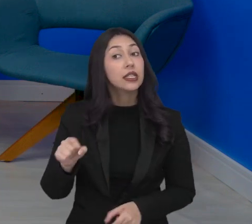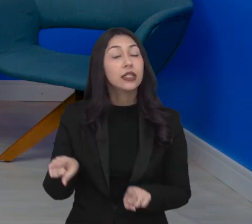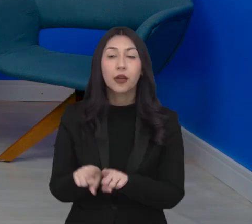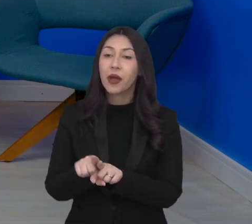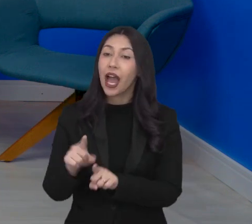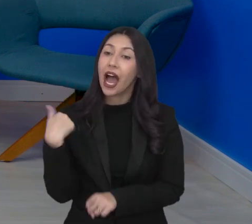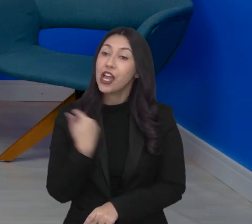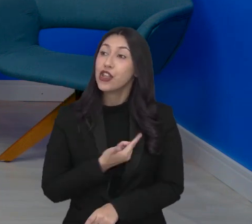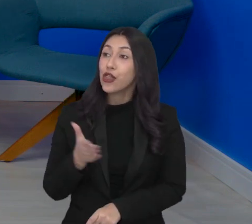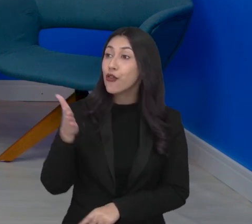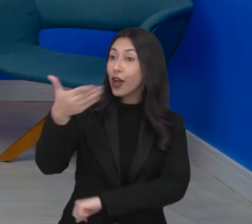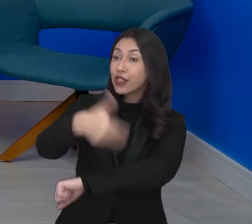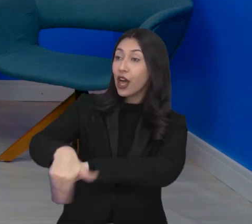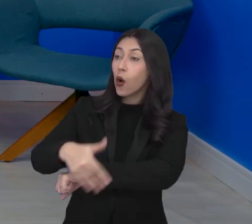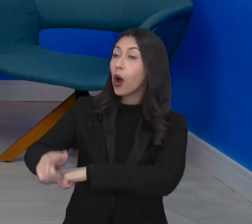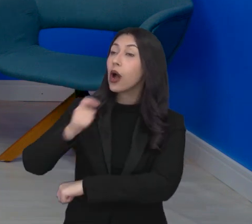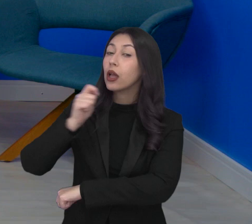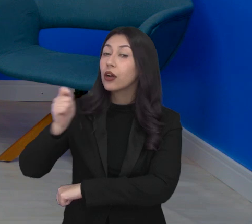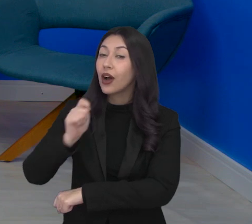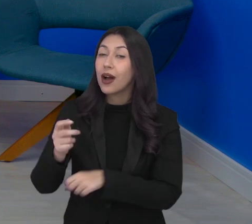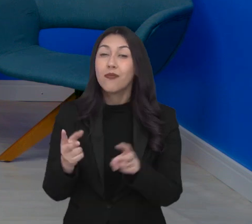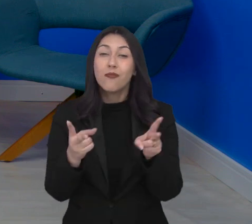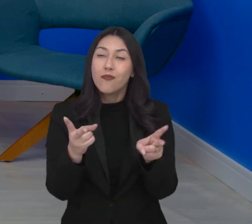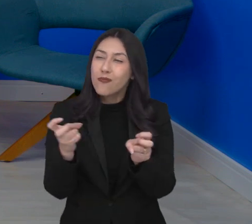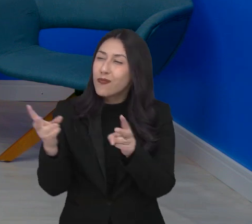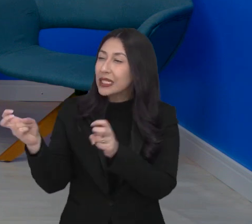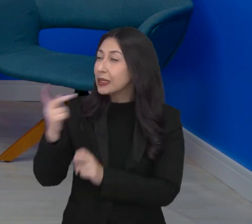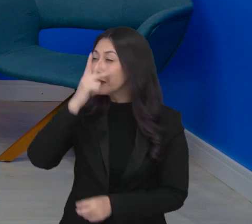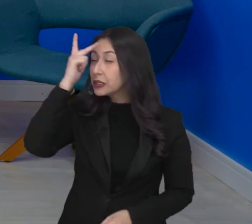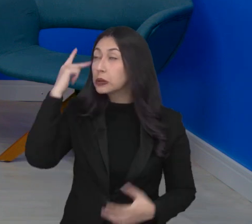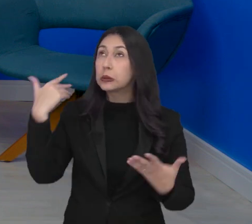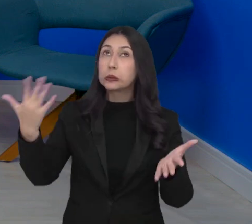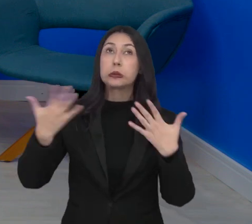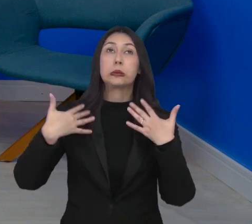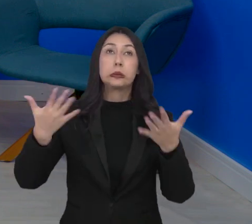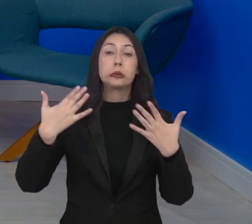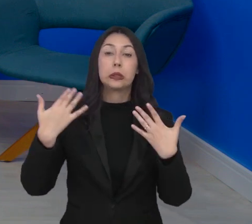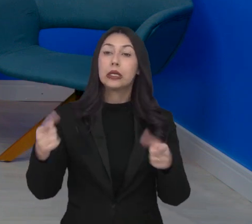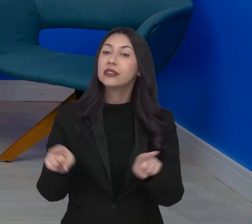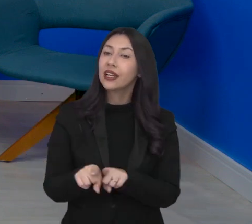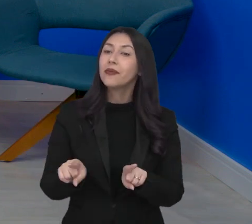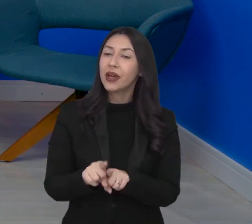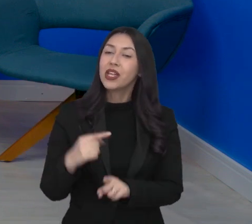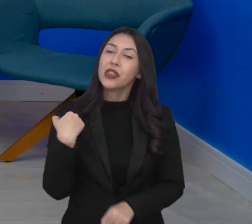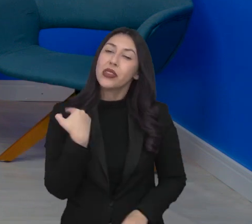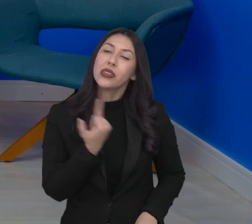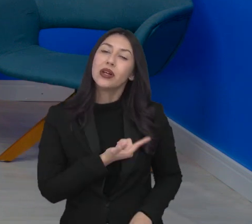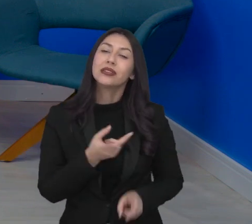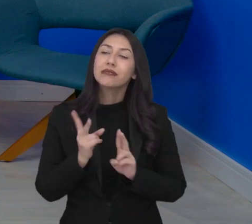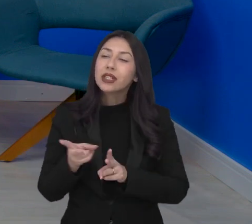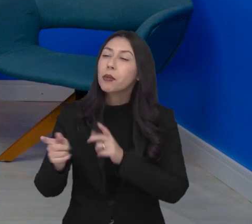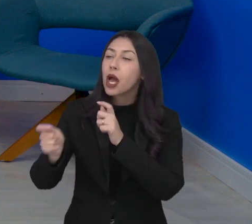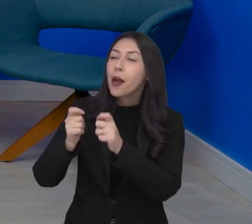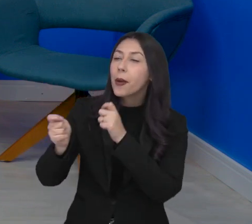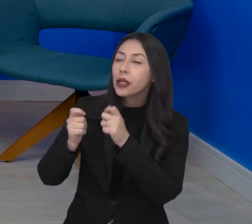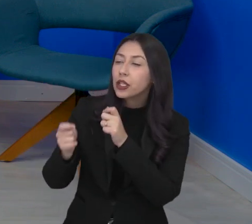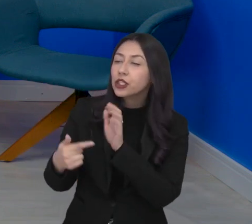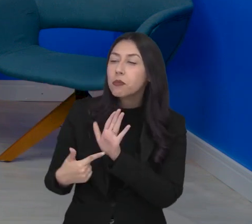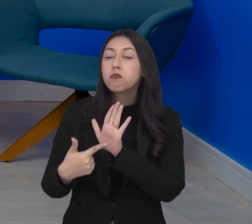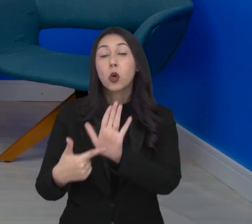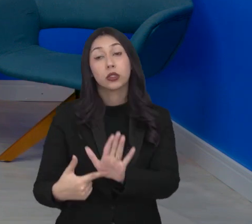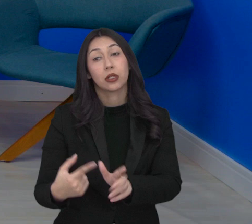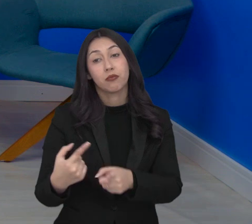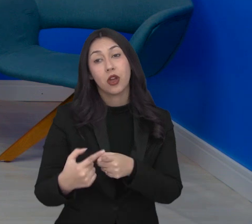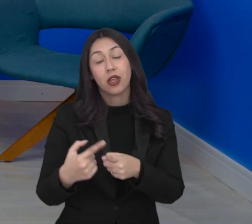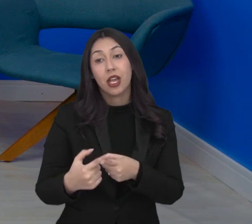Até quando a gente sai, por exemplo, vai gravar na rua, a gente vê que as pessoas estão sofrendo bastante com calor. Inclusive, a gente costuma trazer esse tipo de reportagem, né? Porque a